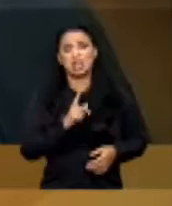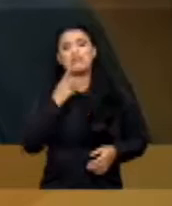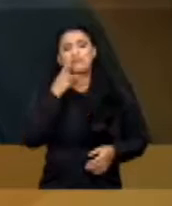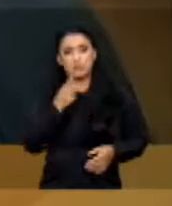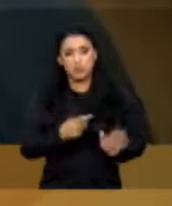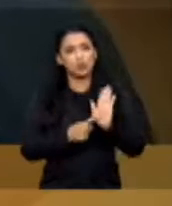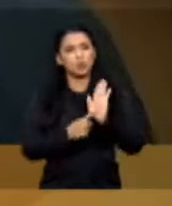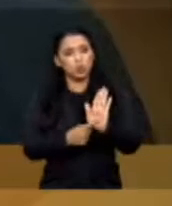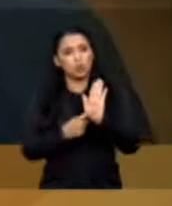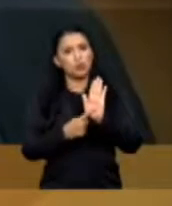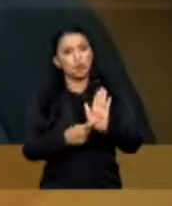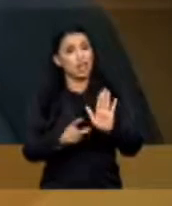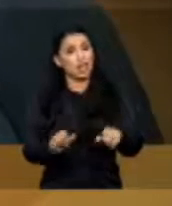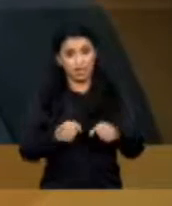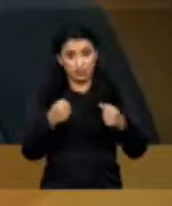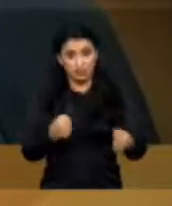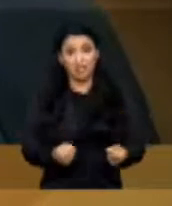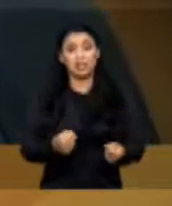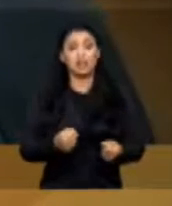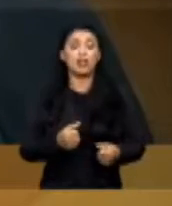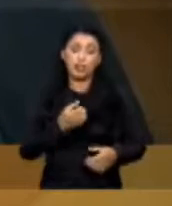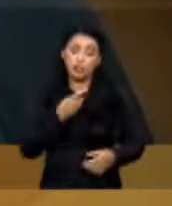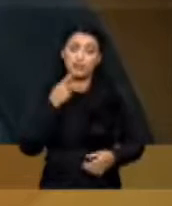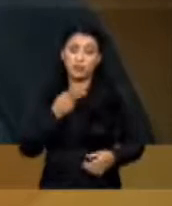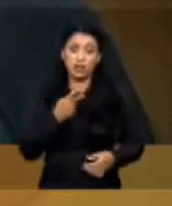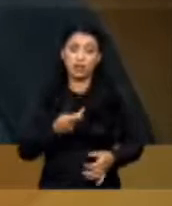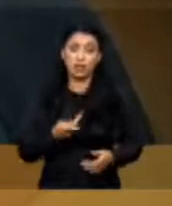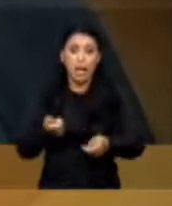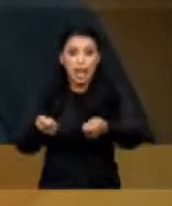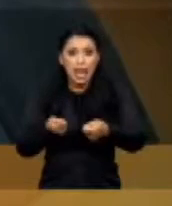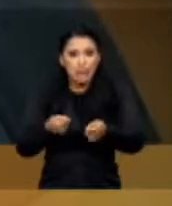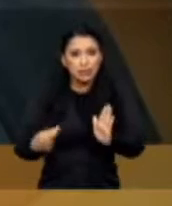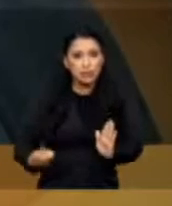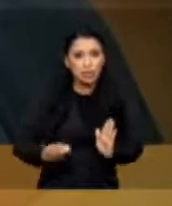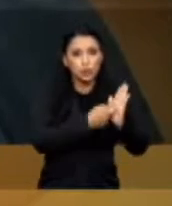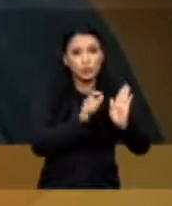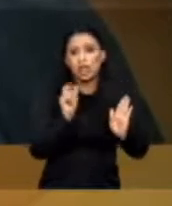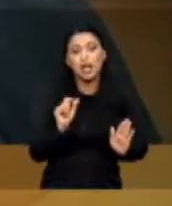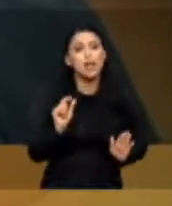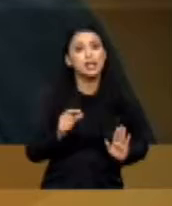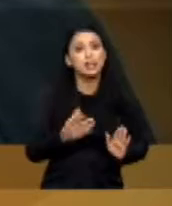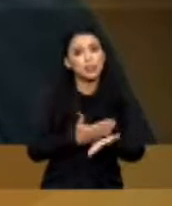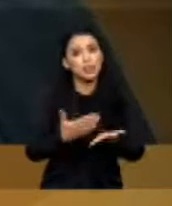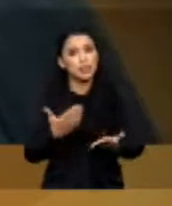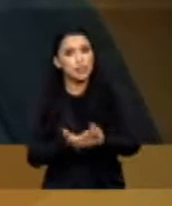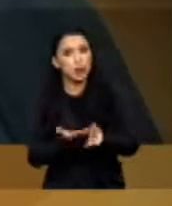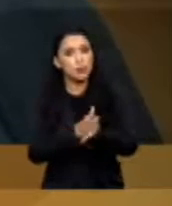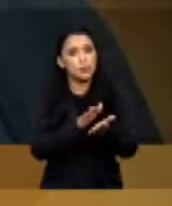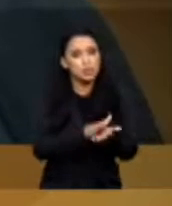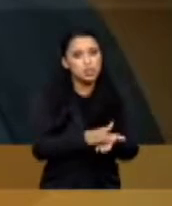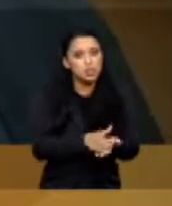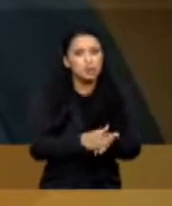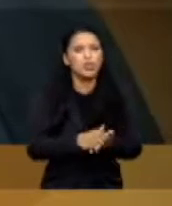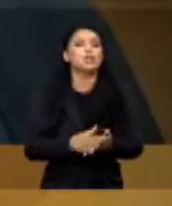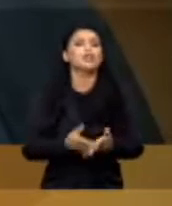as peças de defesa. O recebimento da denúncia é apenas para que se possa iniciar o processamento e que todas